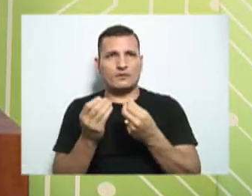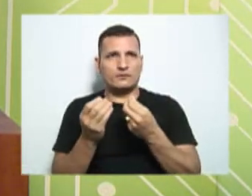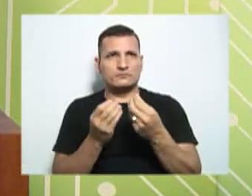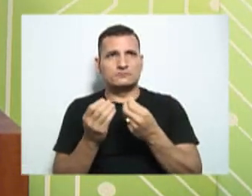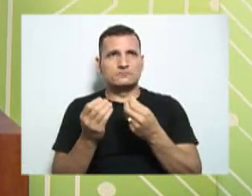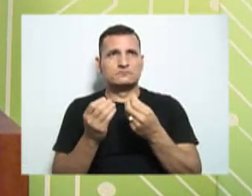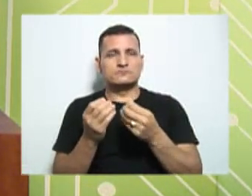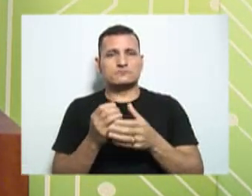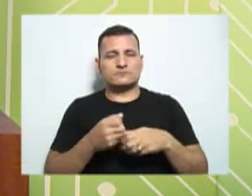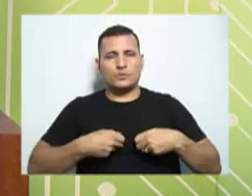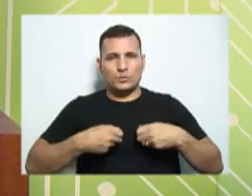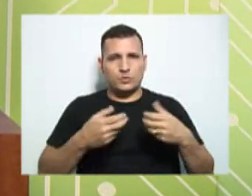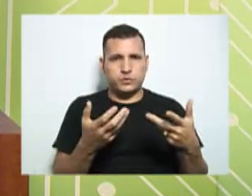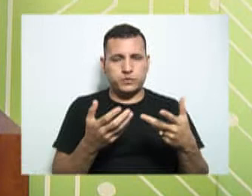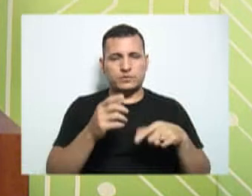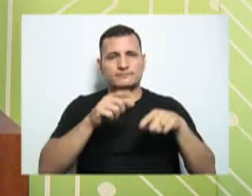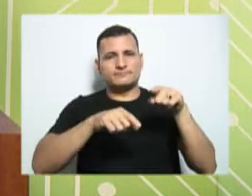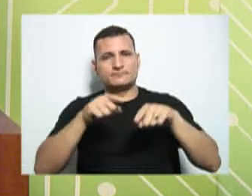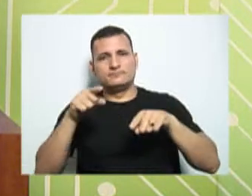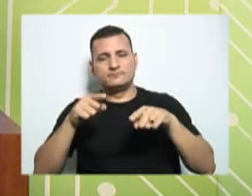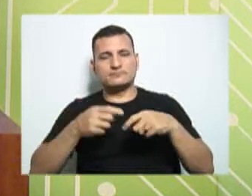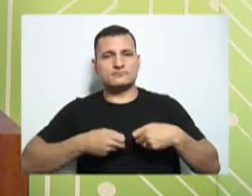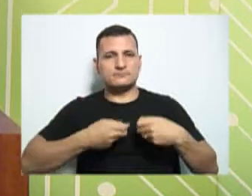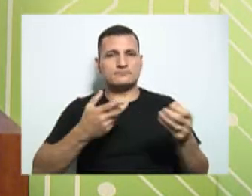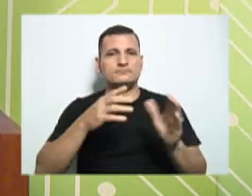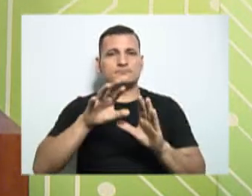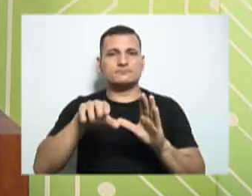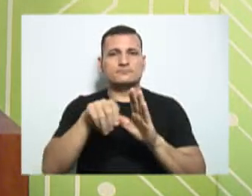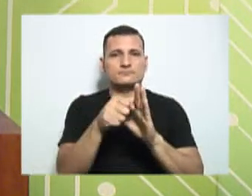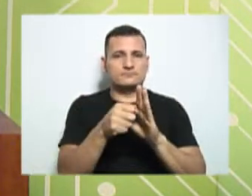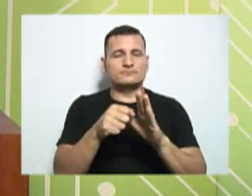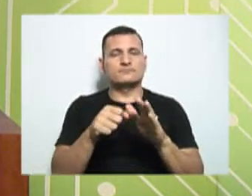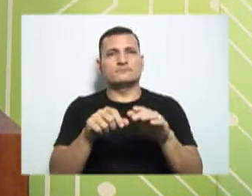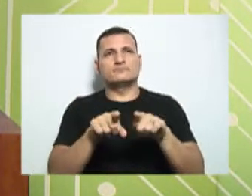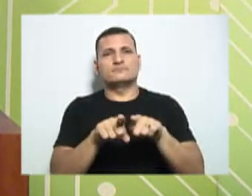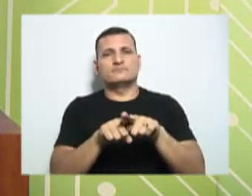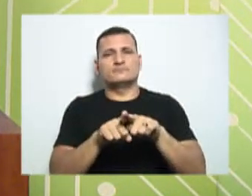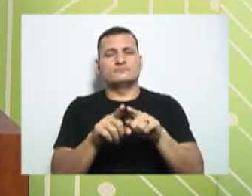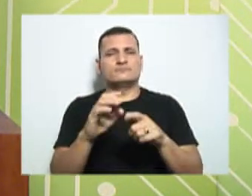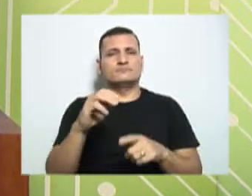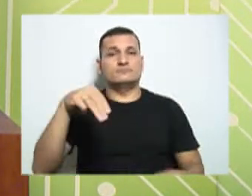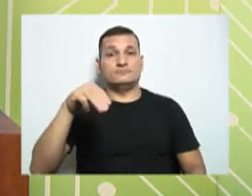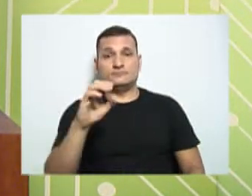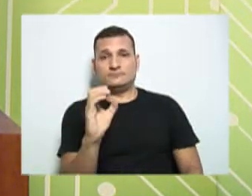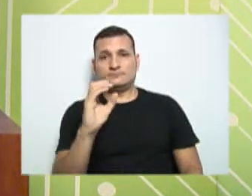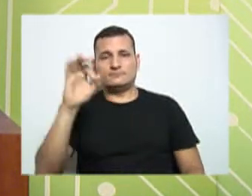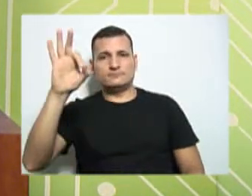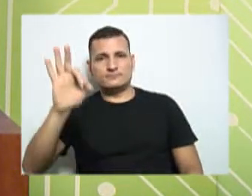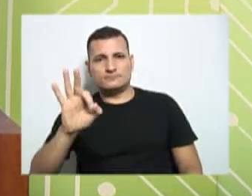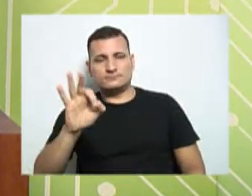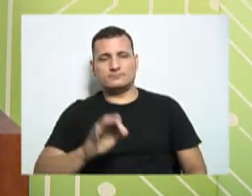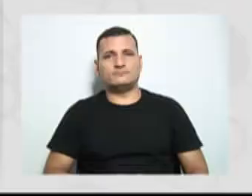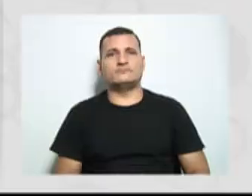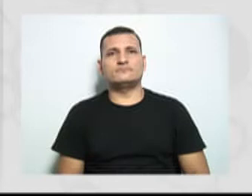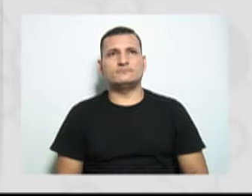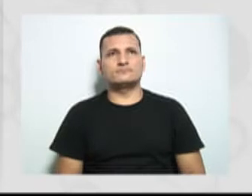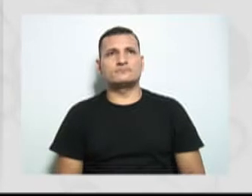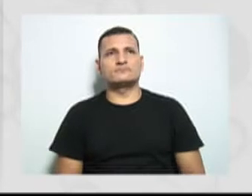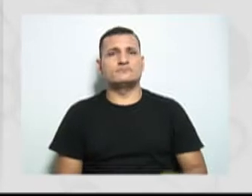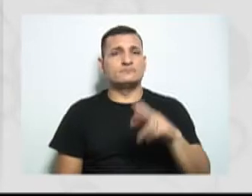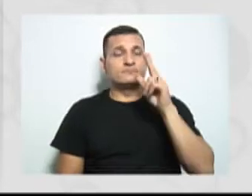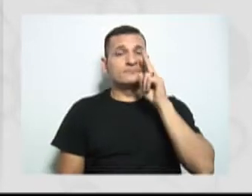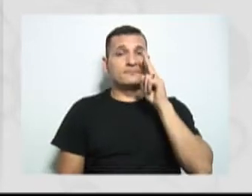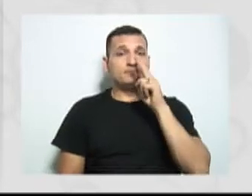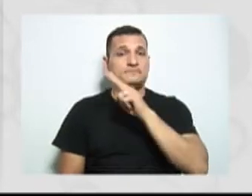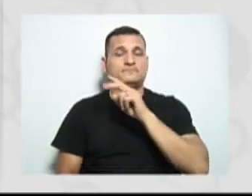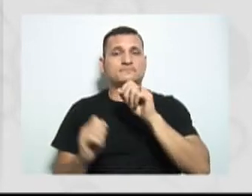aos custeios de variável e absorção e a margem de contribuição. Tá bom? Vamos lá no nosso slide para